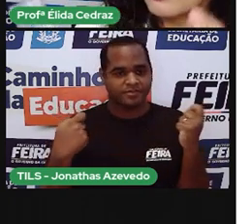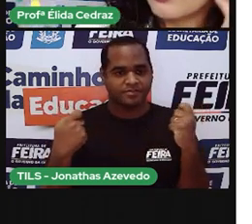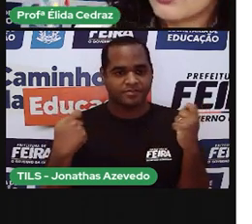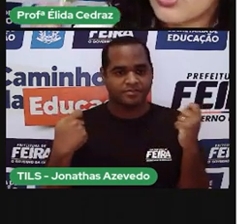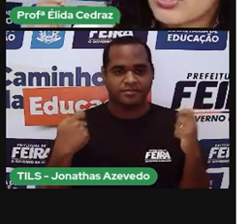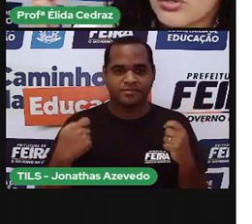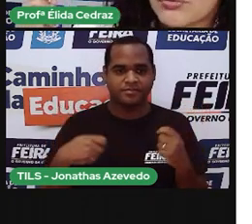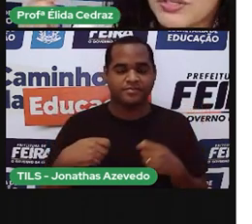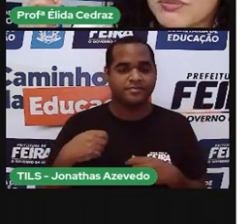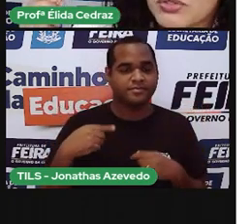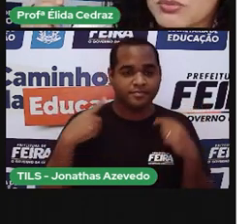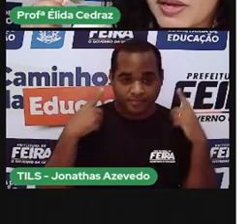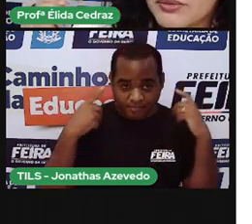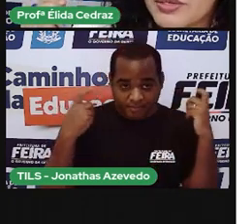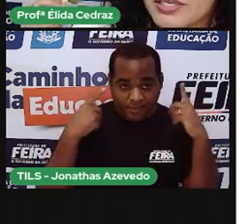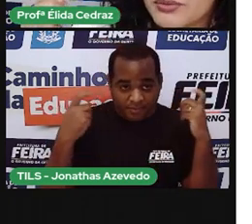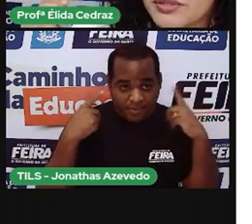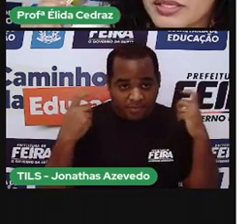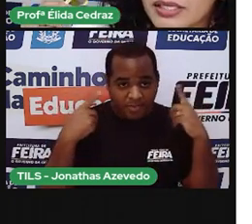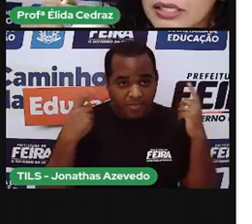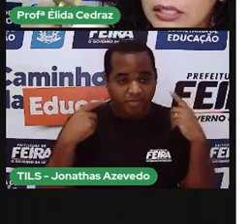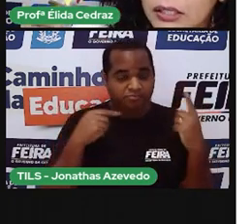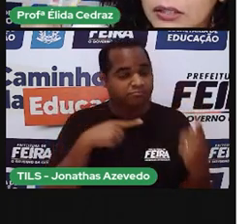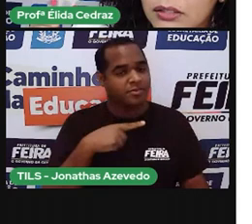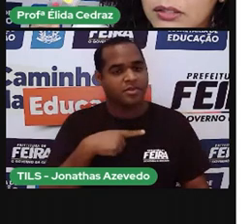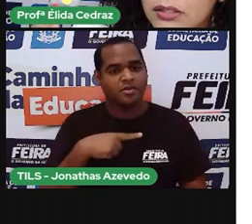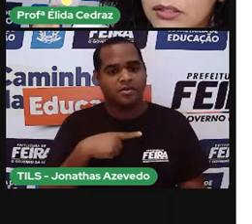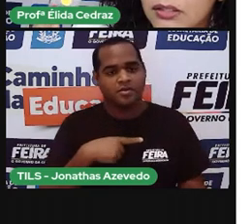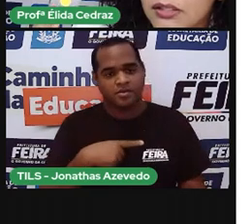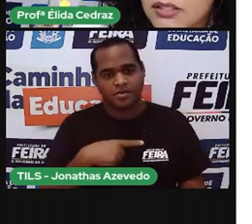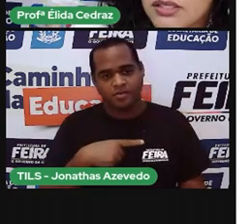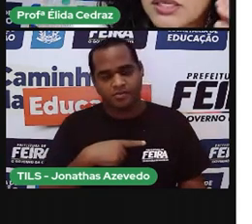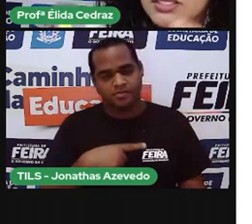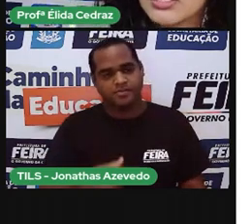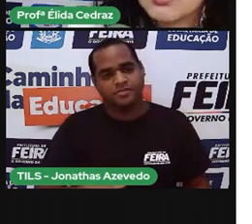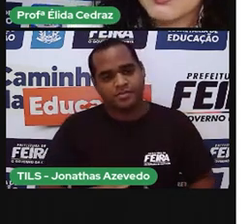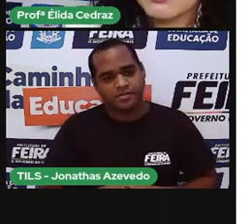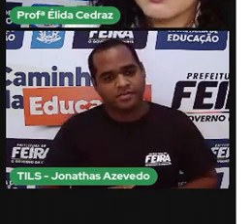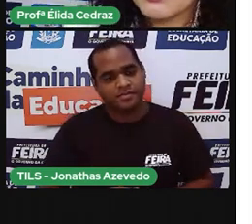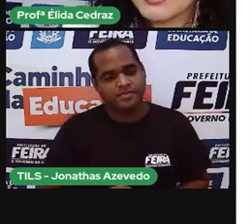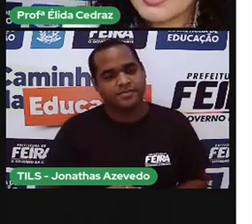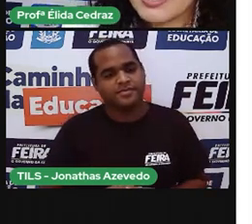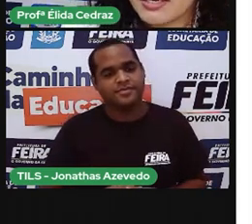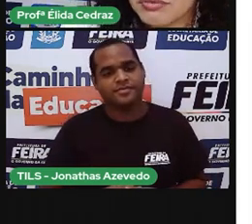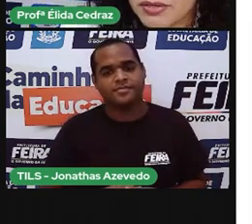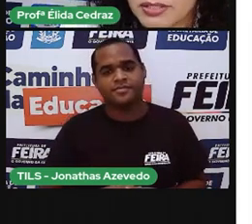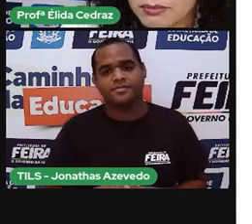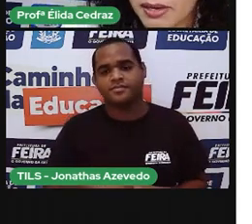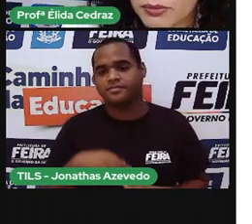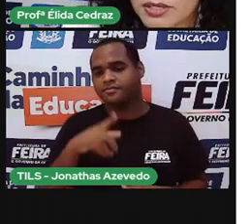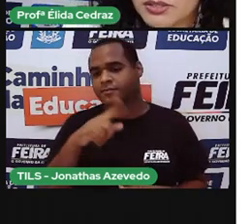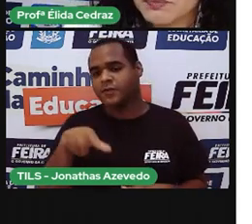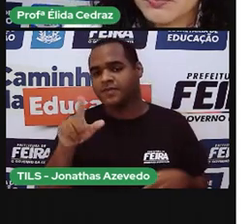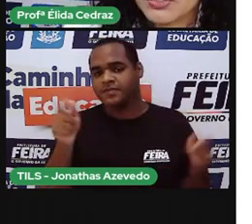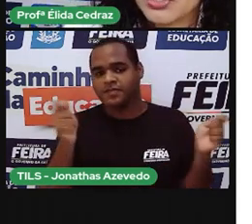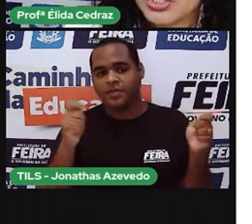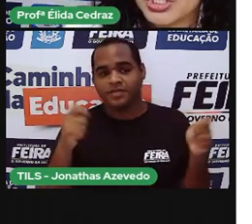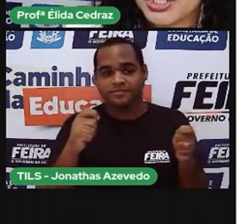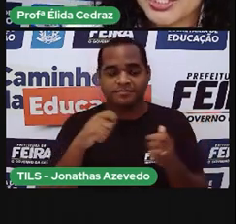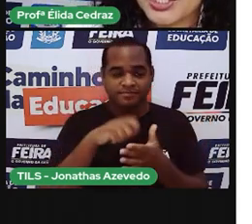toca, nós ouvimos o barulhinho dele e nós podemos escrever esse